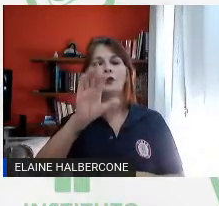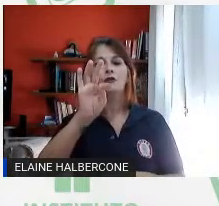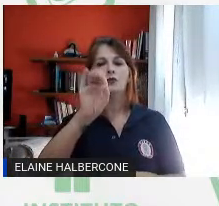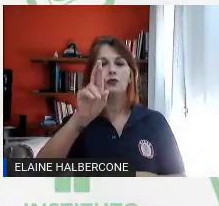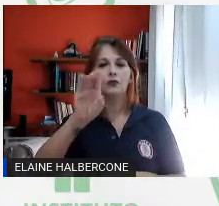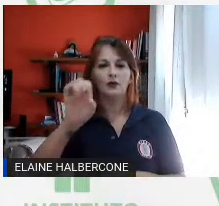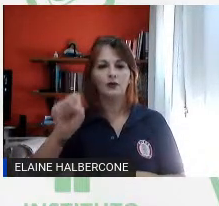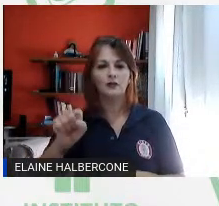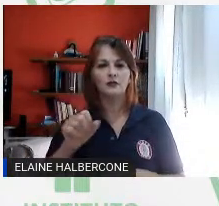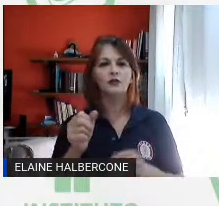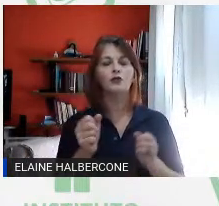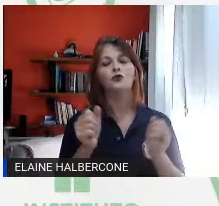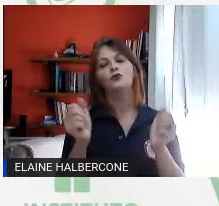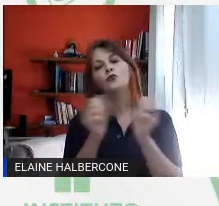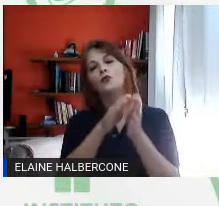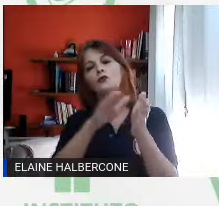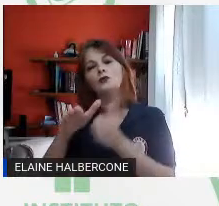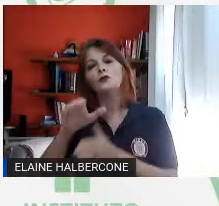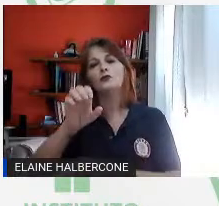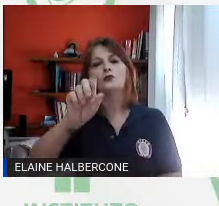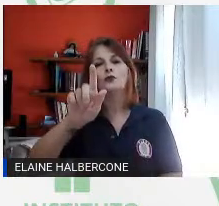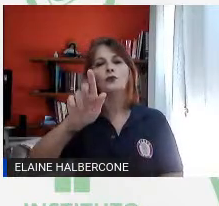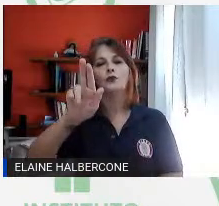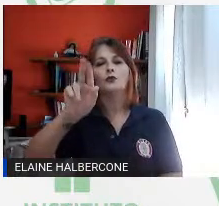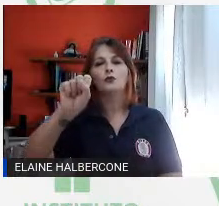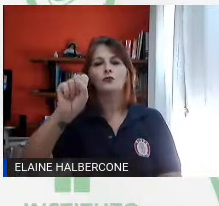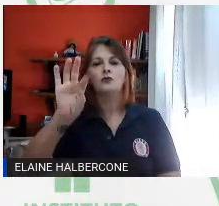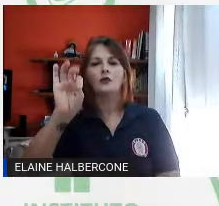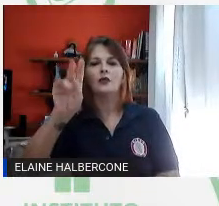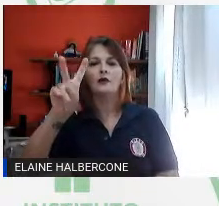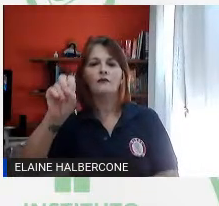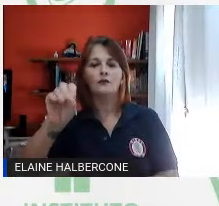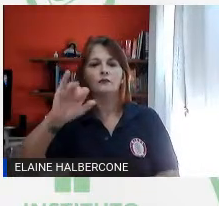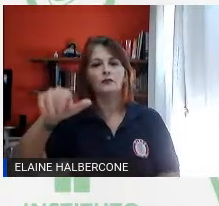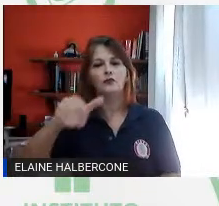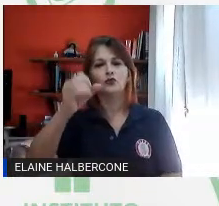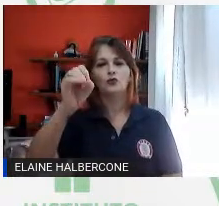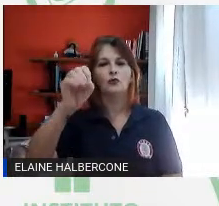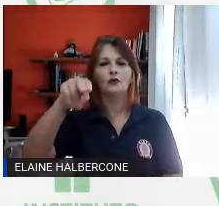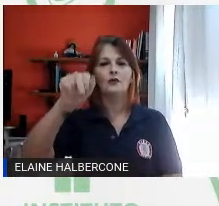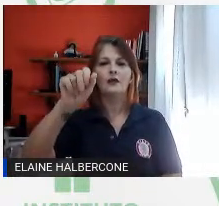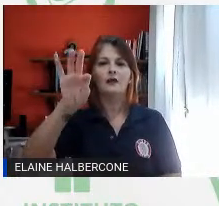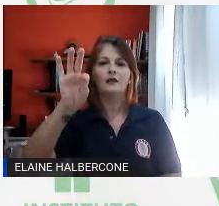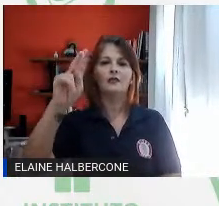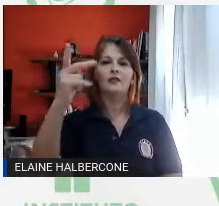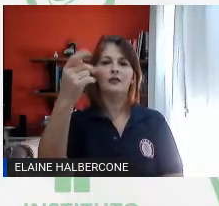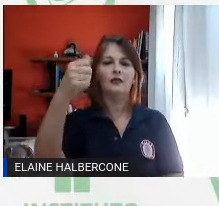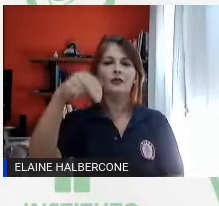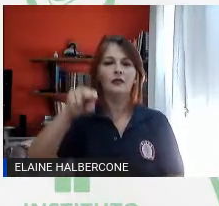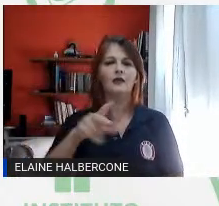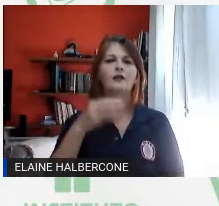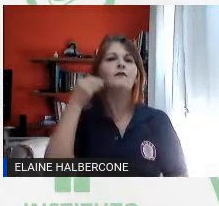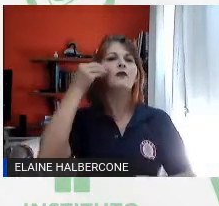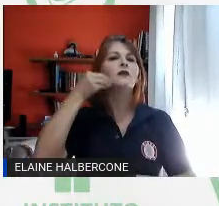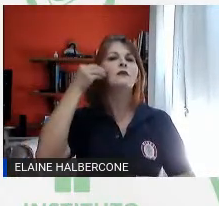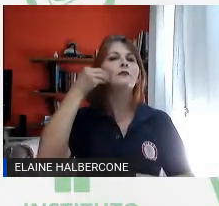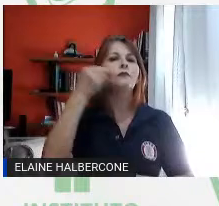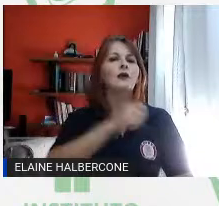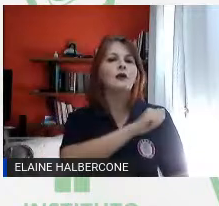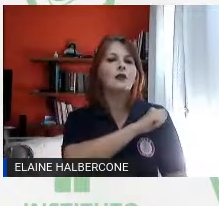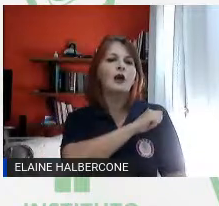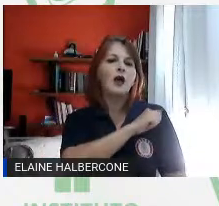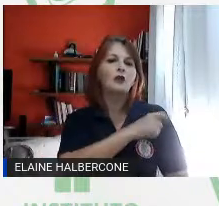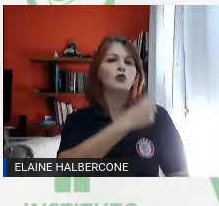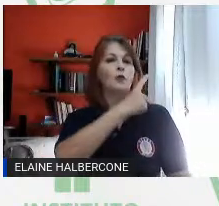preceptores Gustavo e Jonatas. Aqui a gente vai reportar sobre uma experiência que tivemos com os alunos do primeiro ano